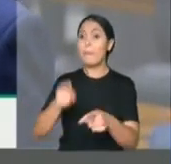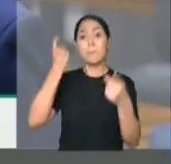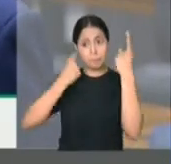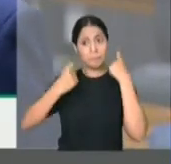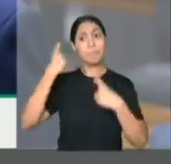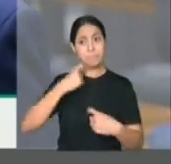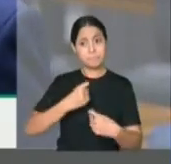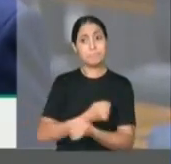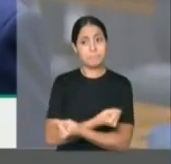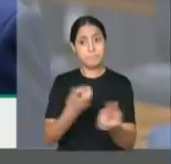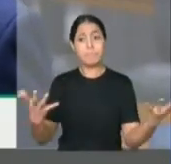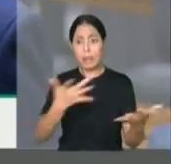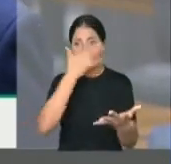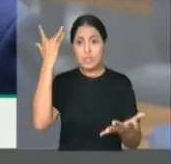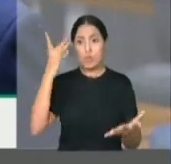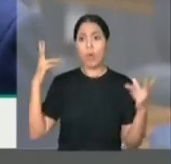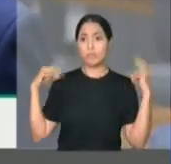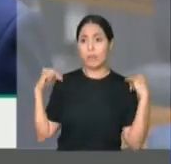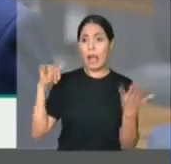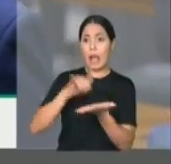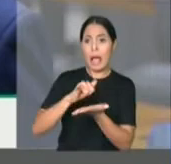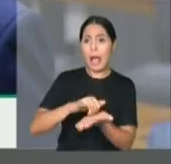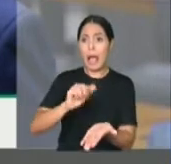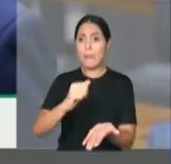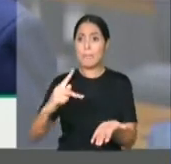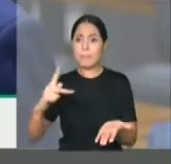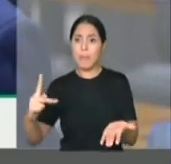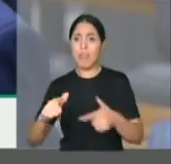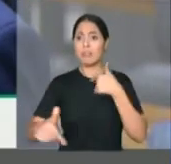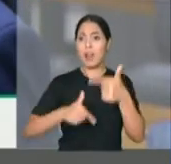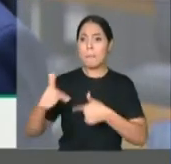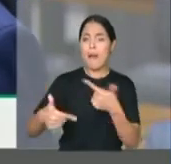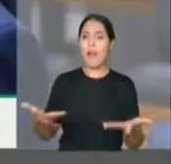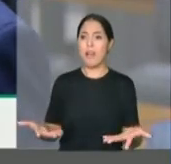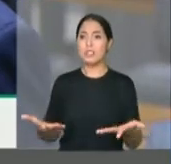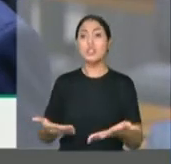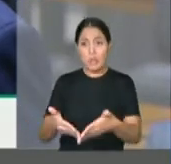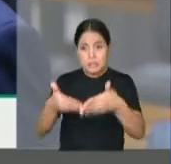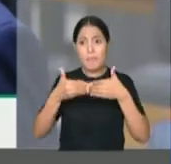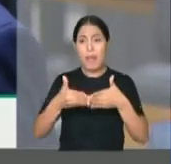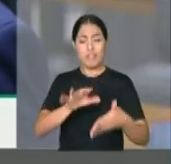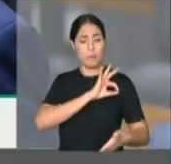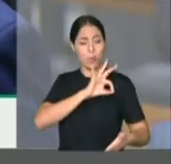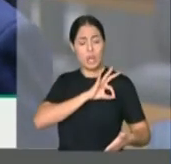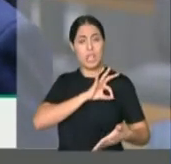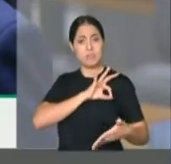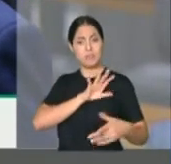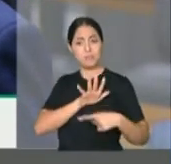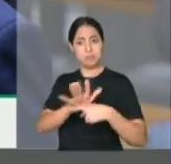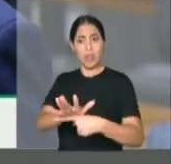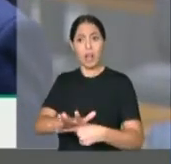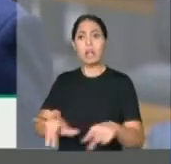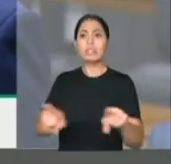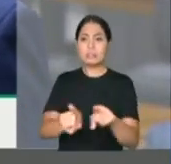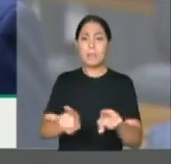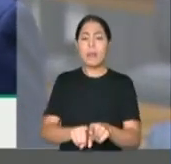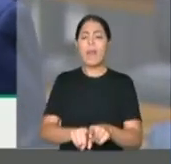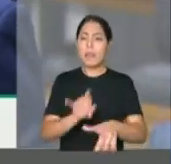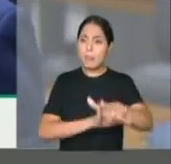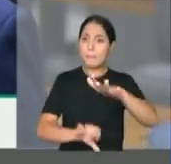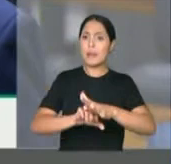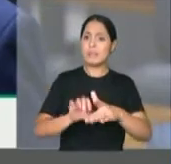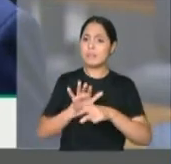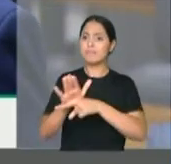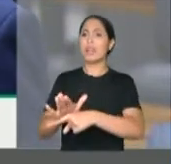com os aplicativos nós pedimos não só os esforços das autoridades mas também das empresas daquelas que trabalham com seus aplicativos